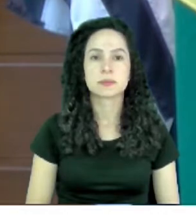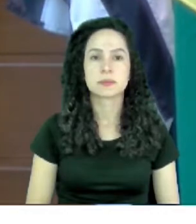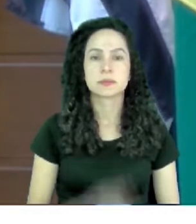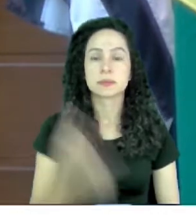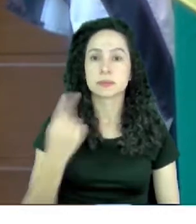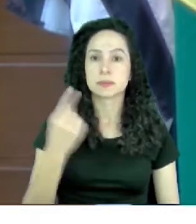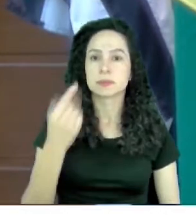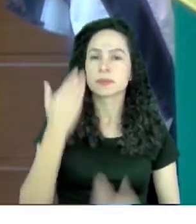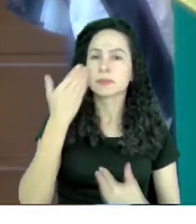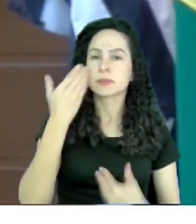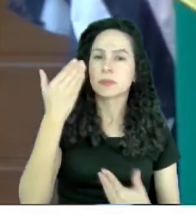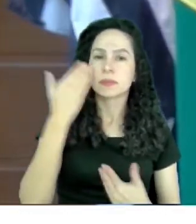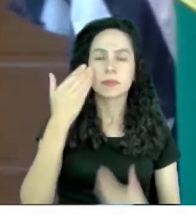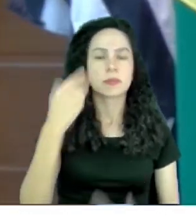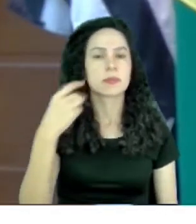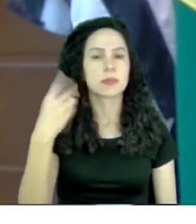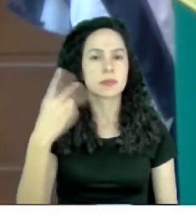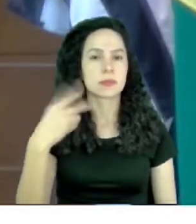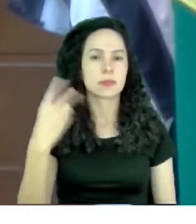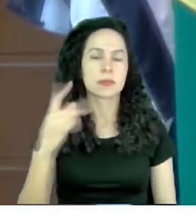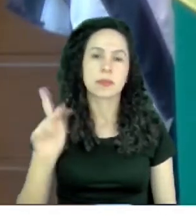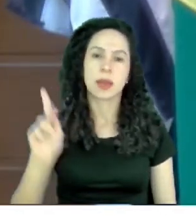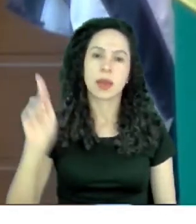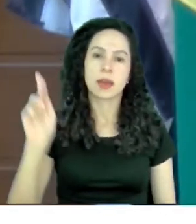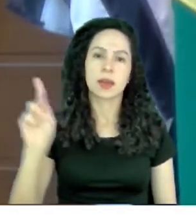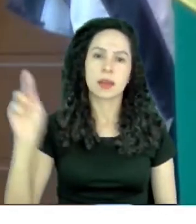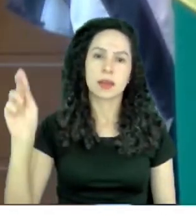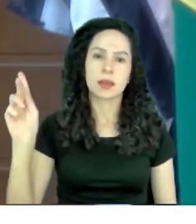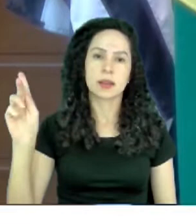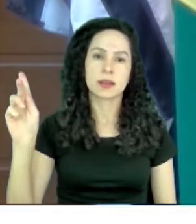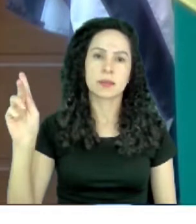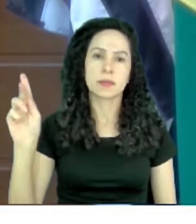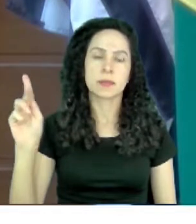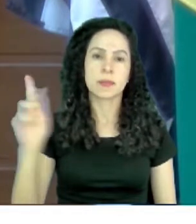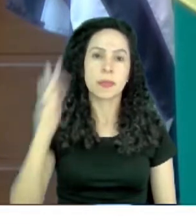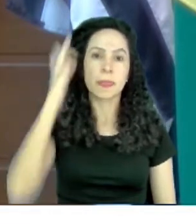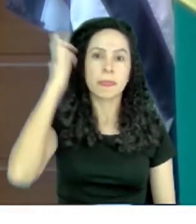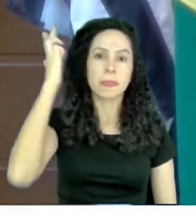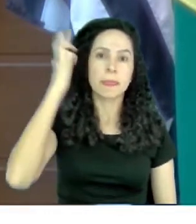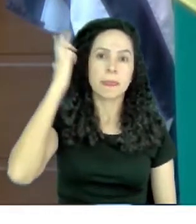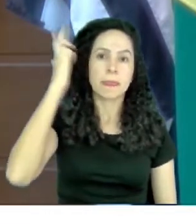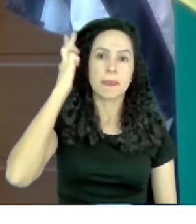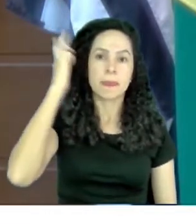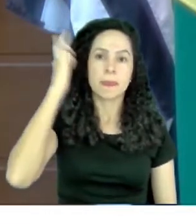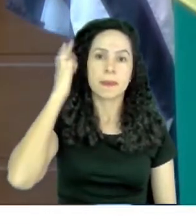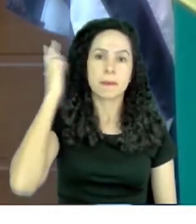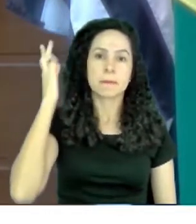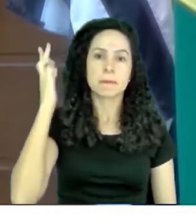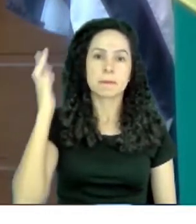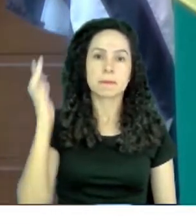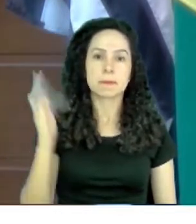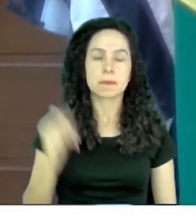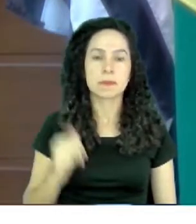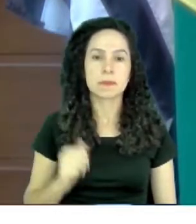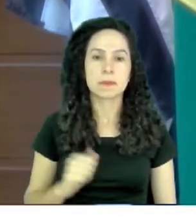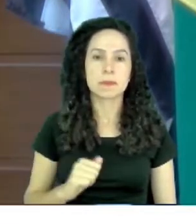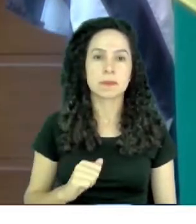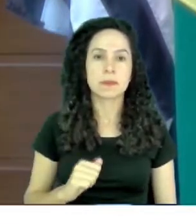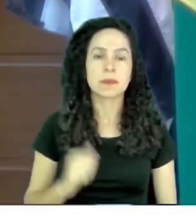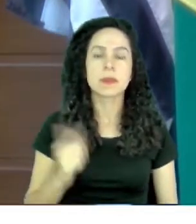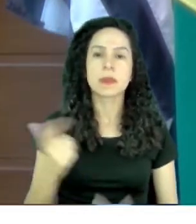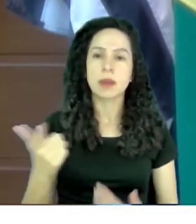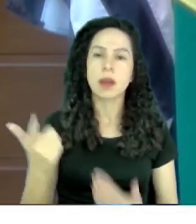agradecer o vereador Cacá, Zezinho Cabeleireiro, que me confiou